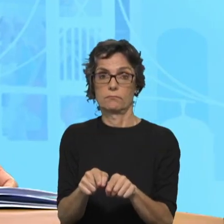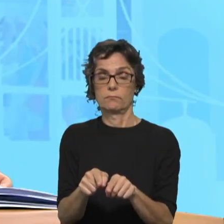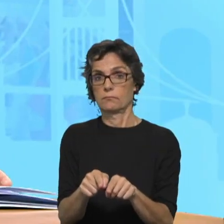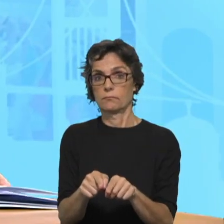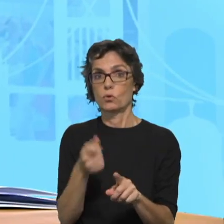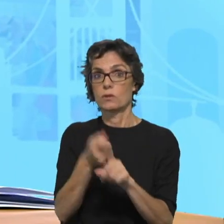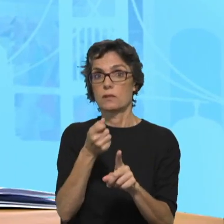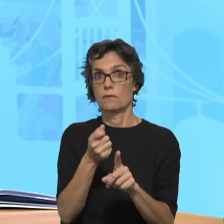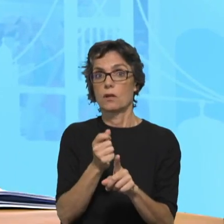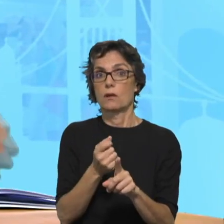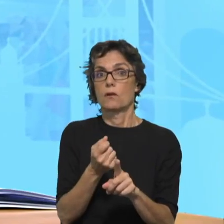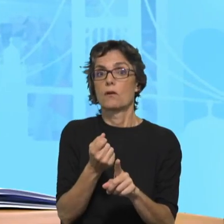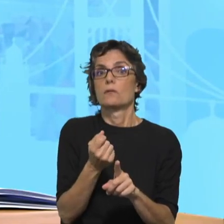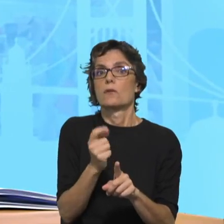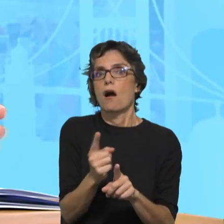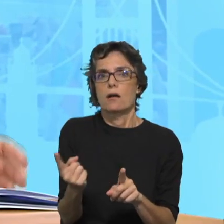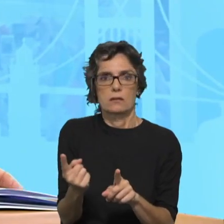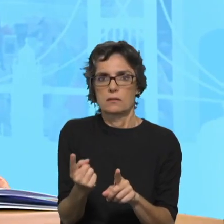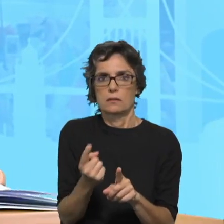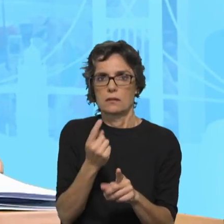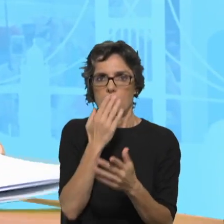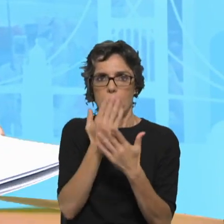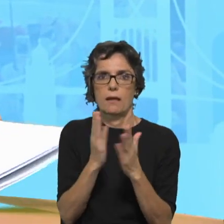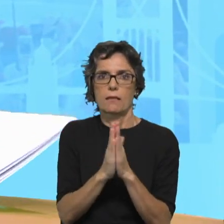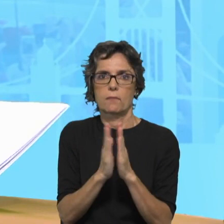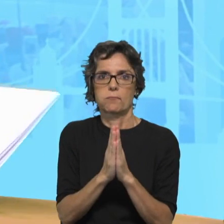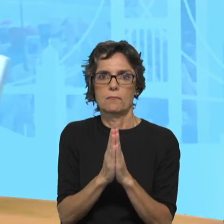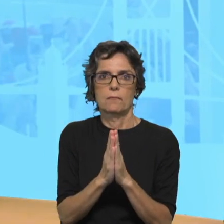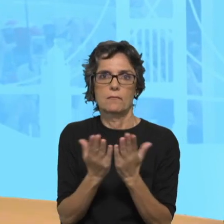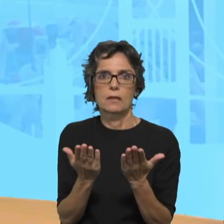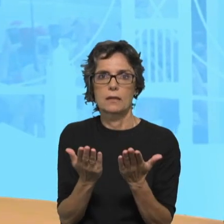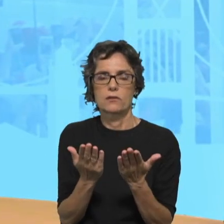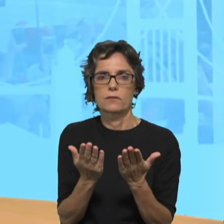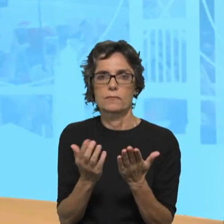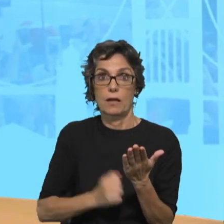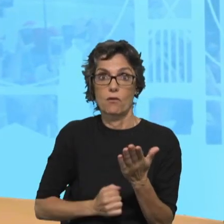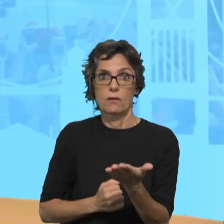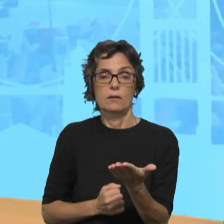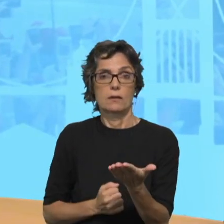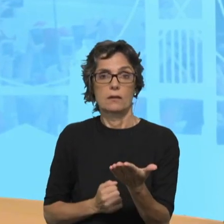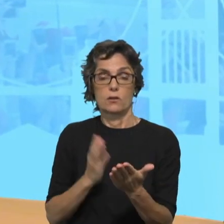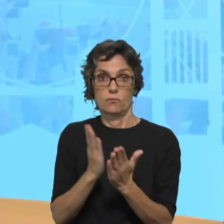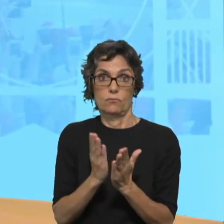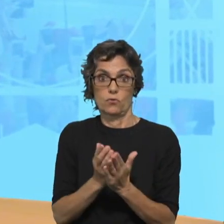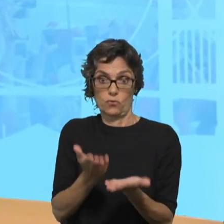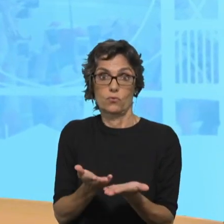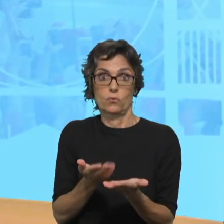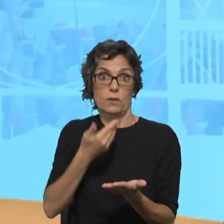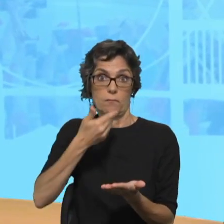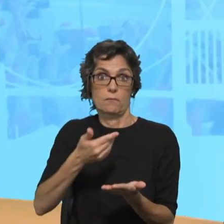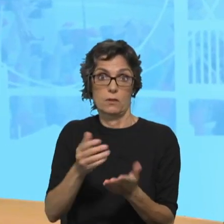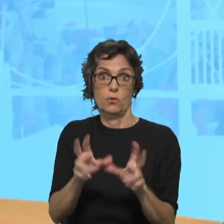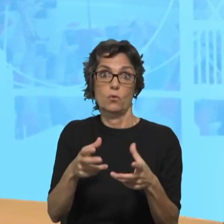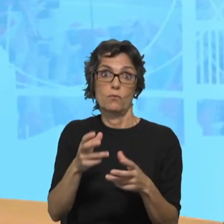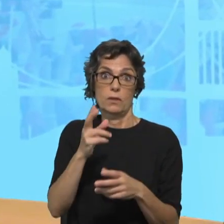desafios coloca à Igreja Católica em Portugal, ao ser um estudo da Conferência Episcopal, ou pedido pela Conferência Episcopal, acredito que